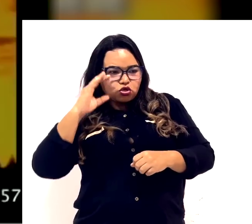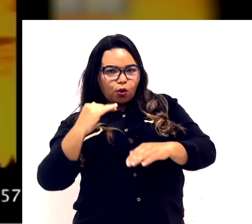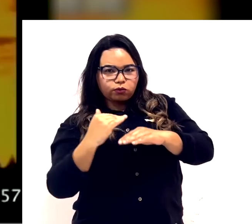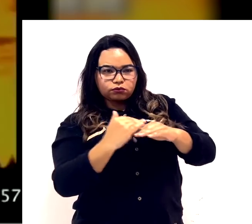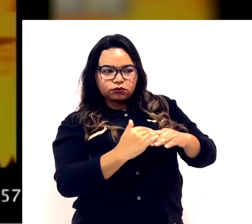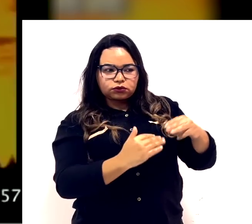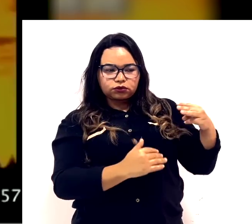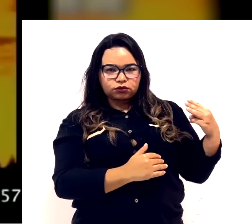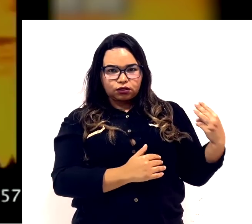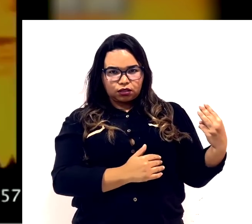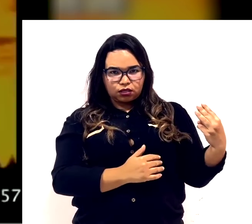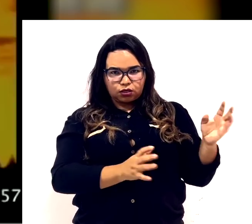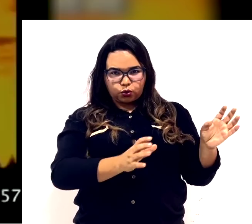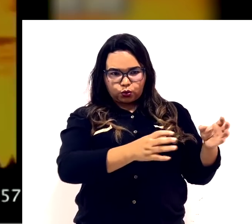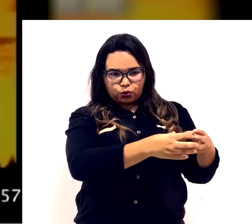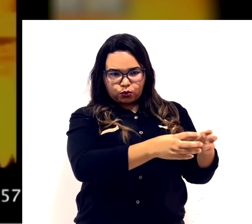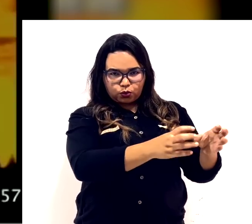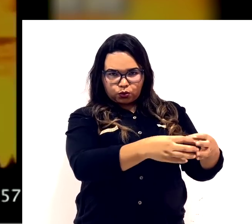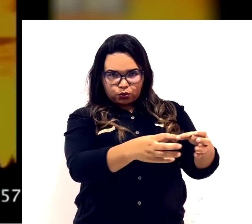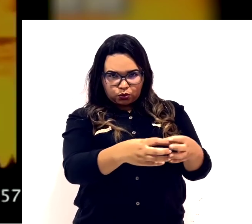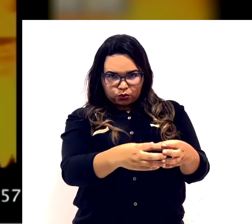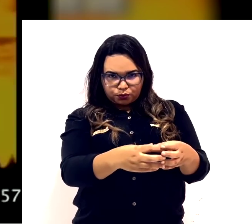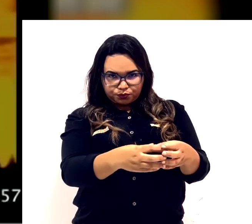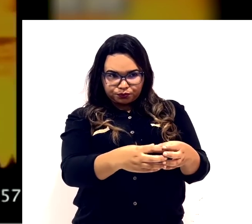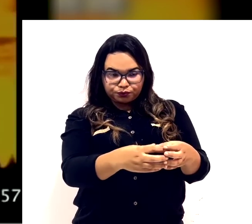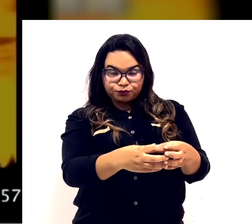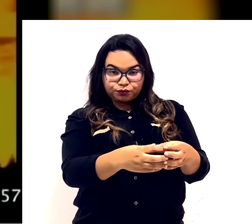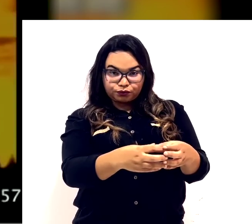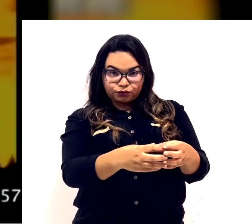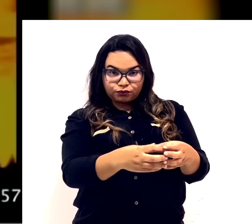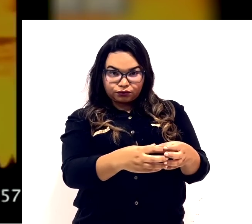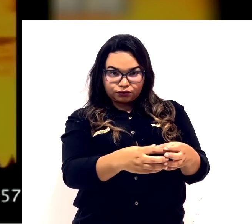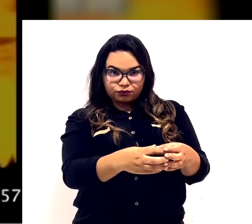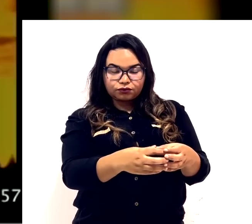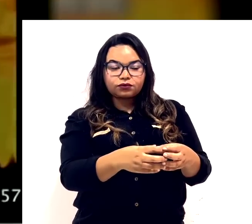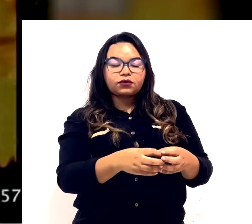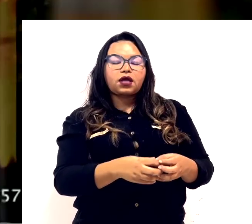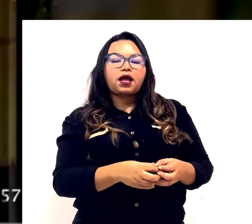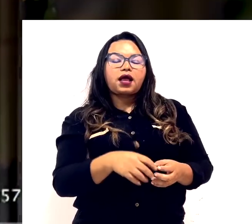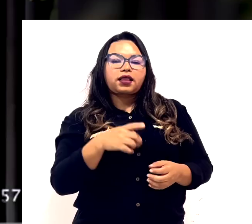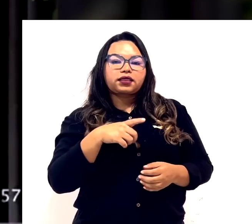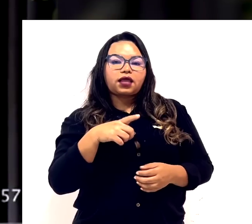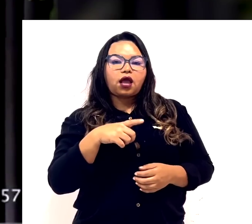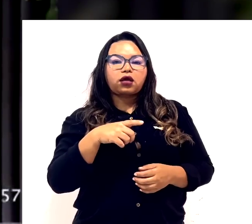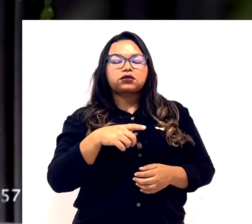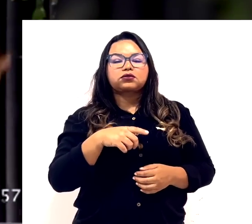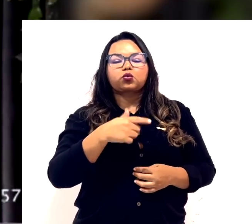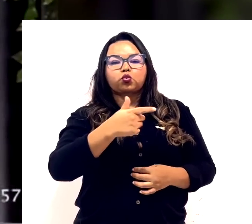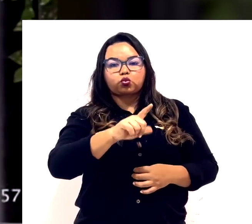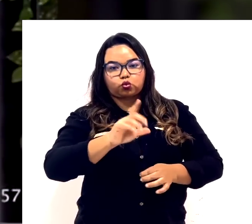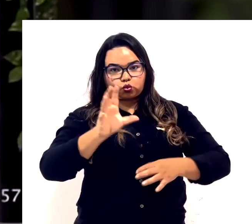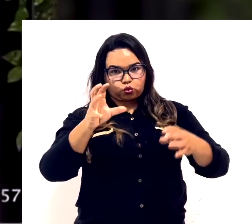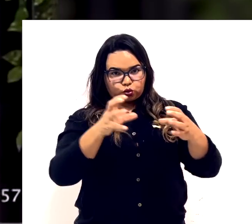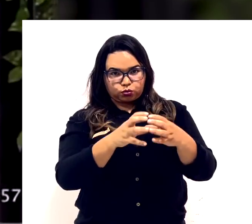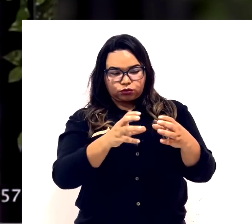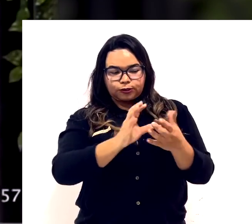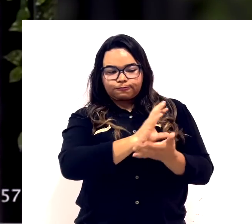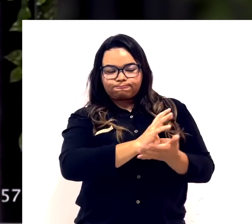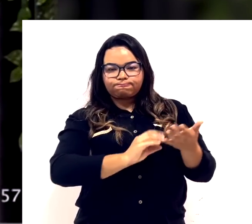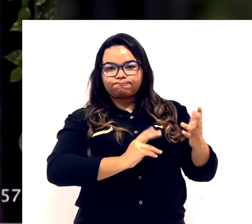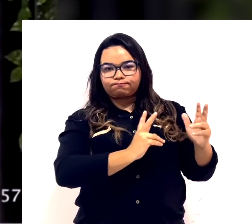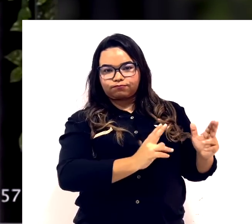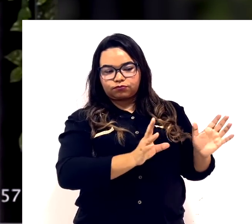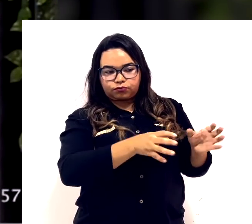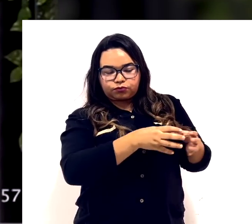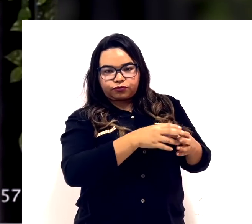aos ostrogodos, tinham sentimentos semelhantes. E houve muitas guerras combatidas e muita